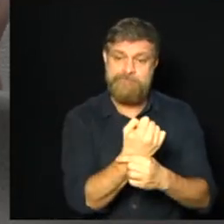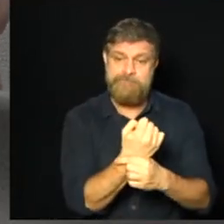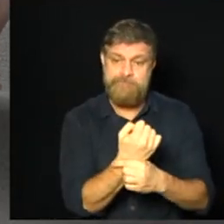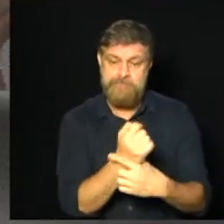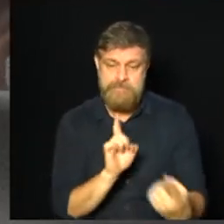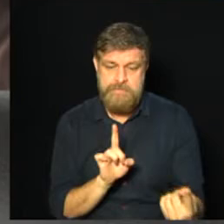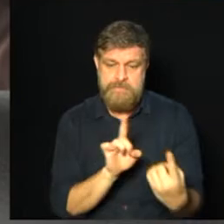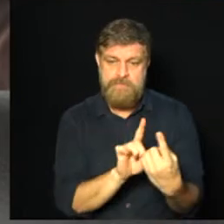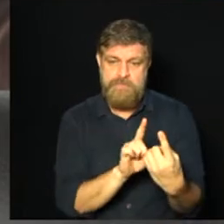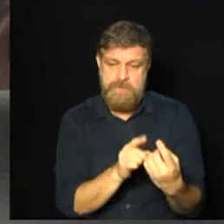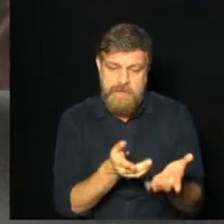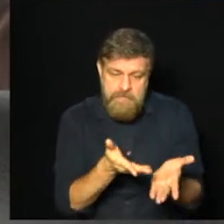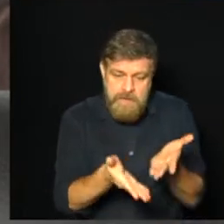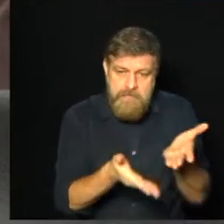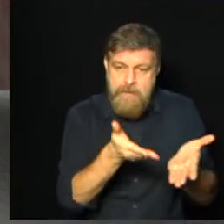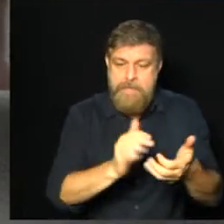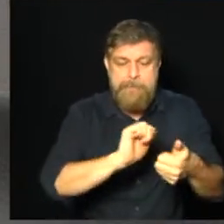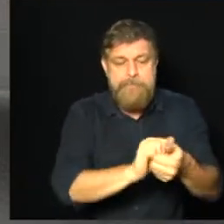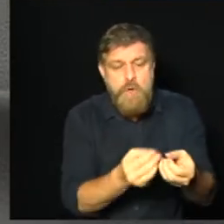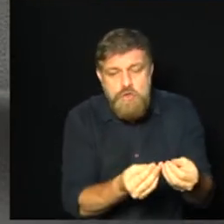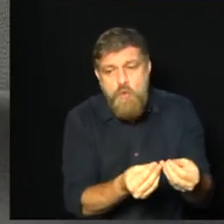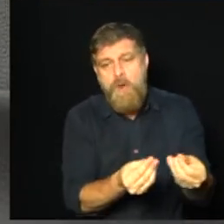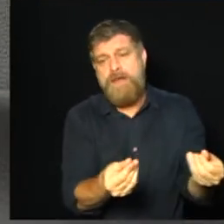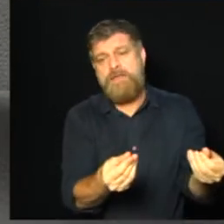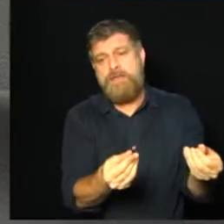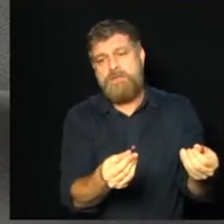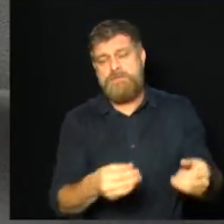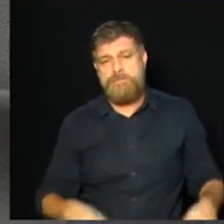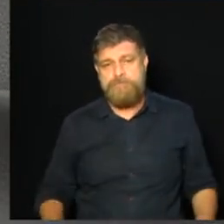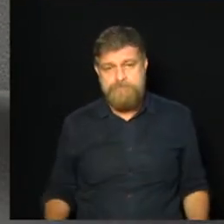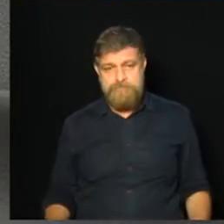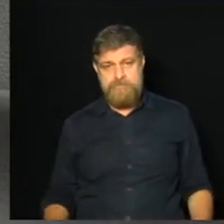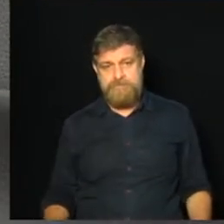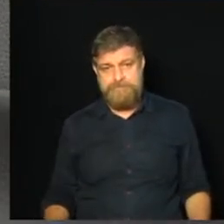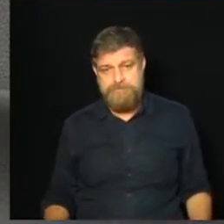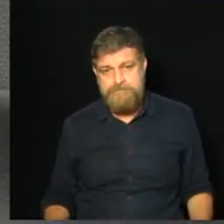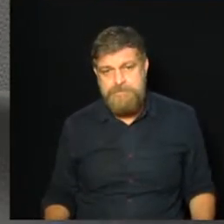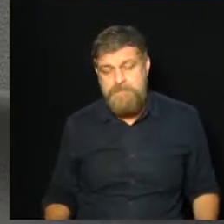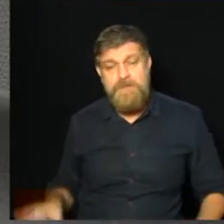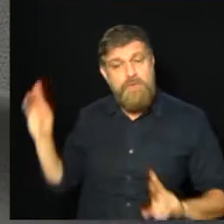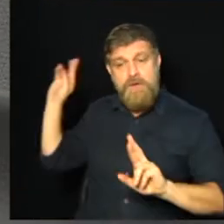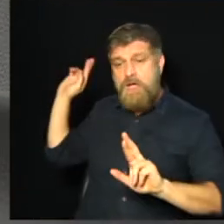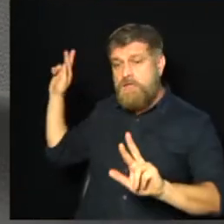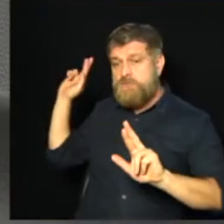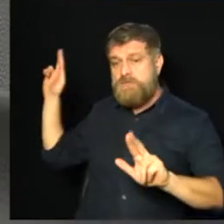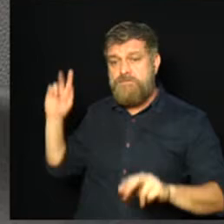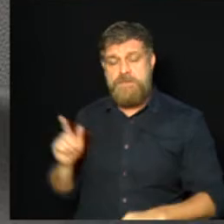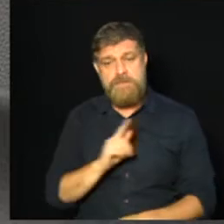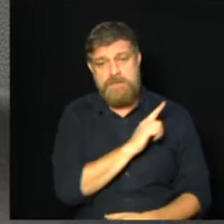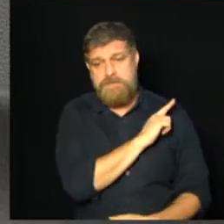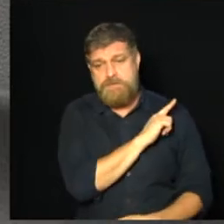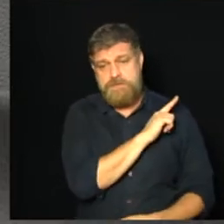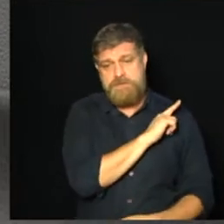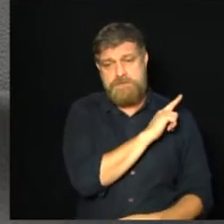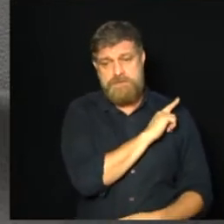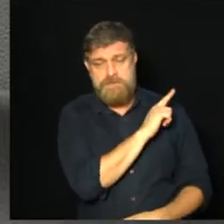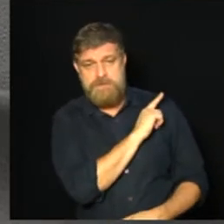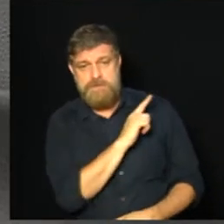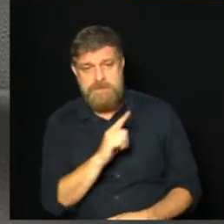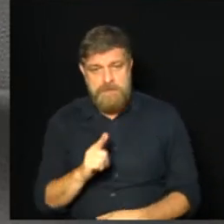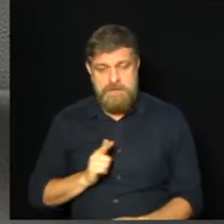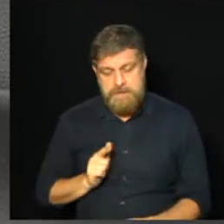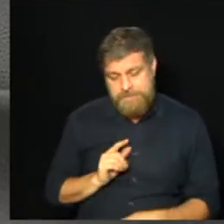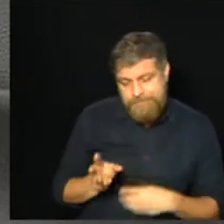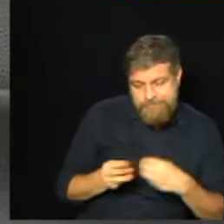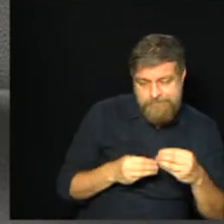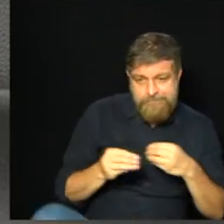de qualidade da população. Então, é uma nova forma de gerir, dando